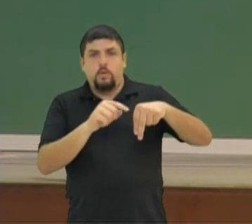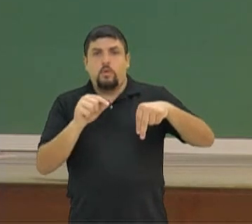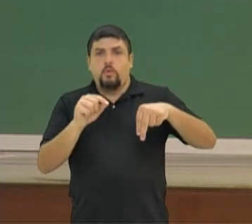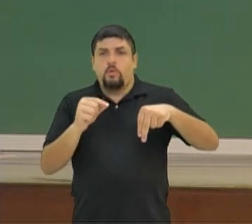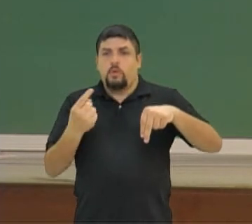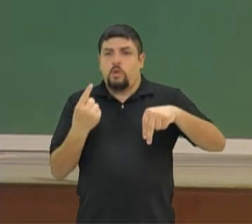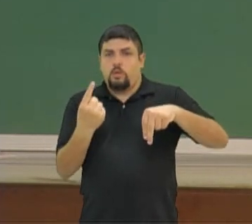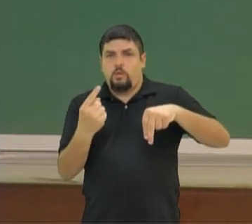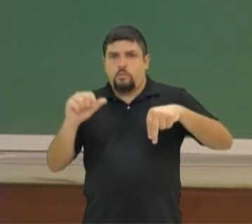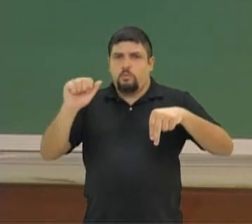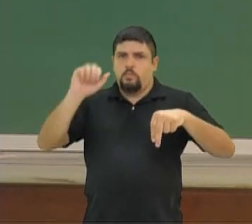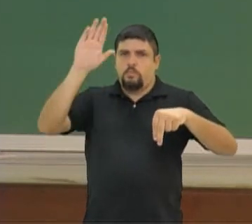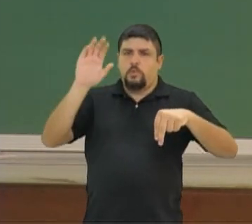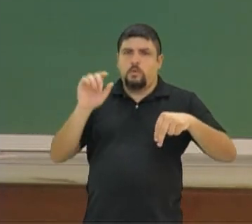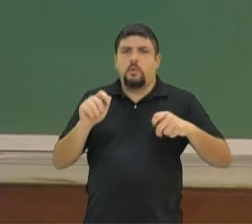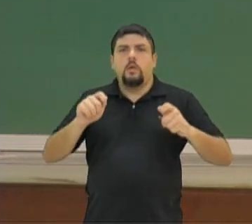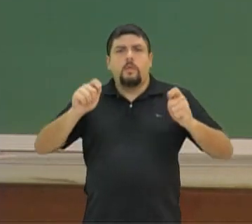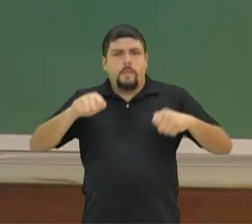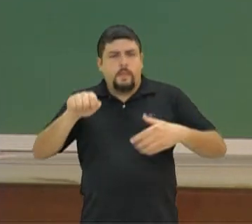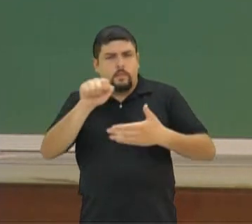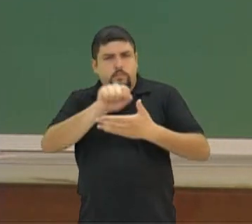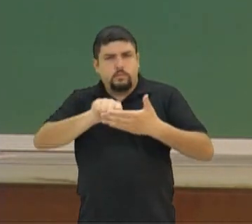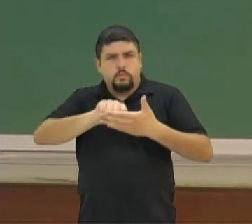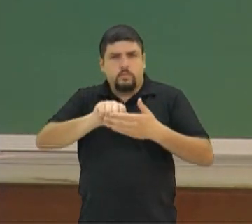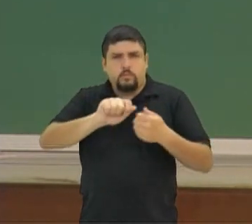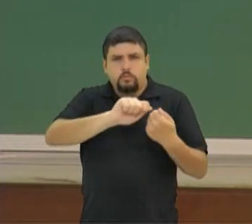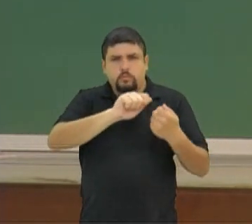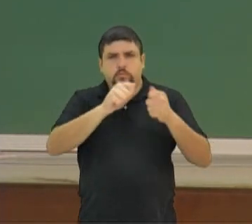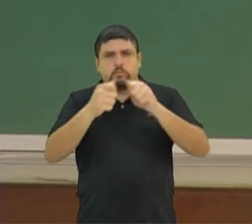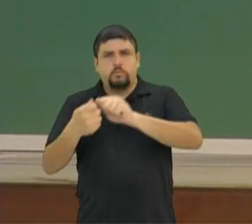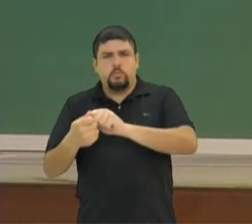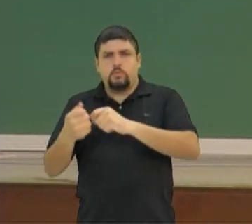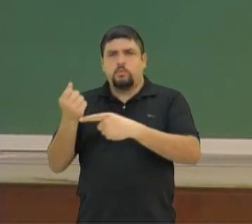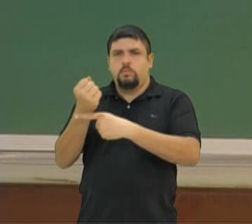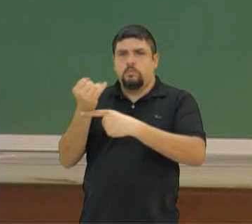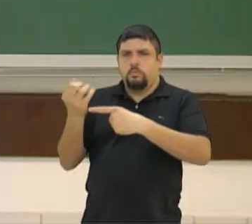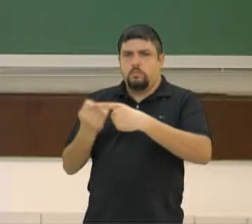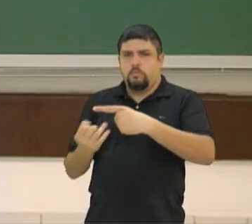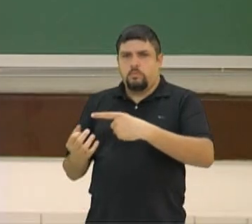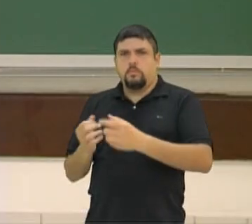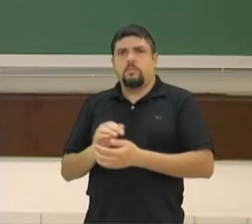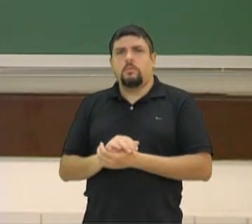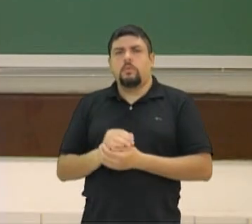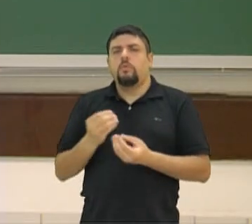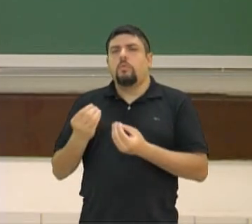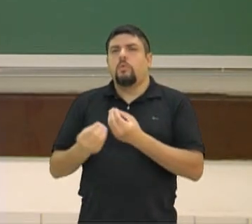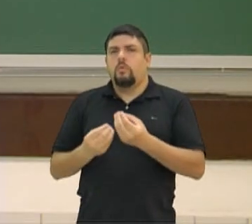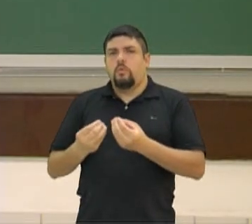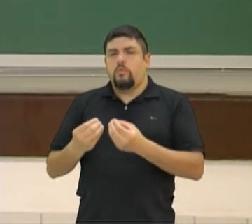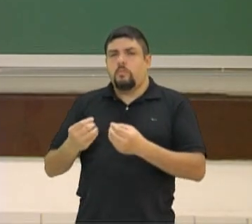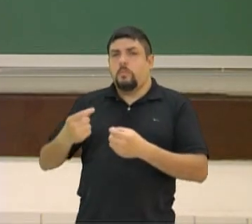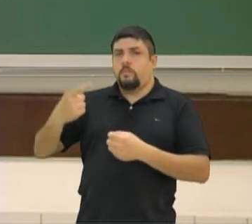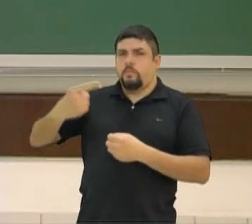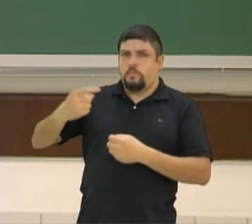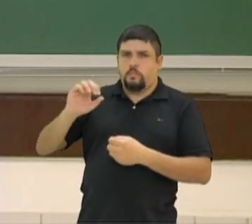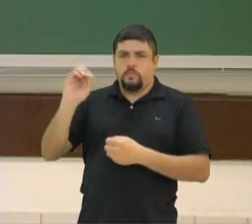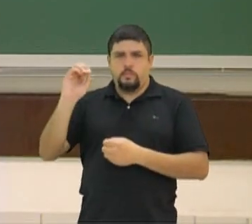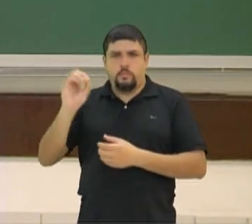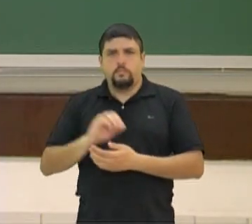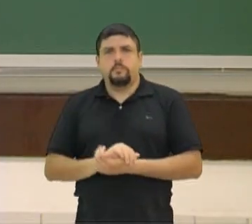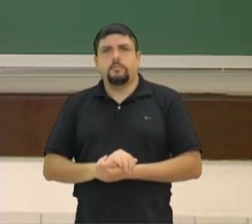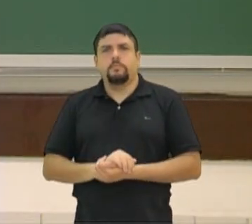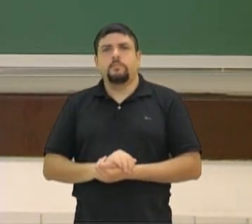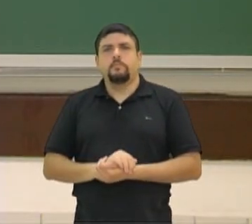igual a 1, você consegue escrever ele na forma de produto de primeiro grau. Então vamos lá. Aqui